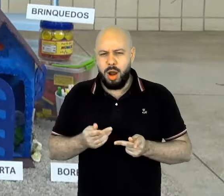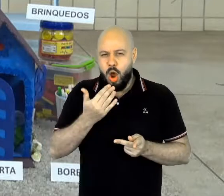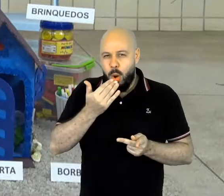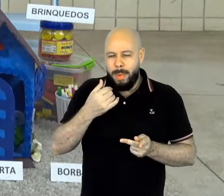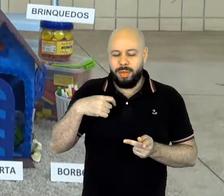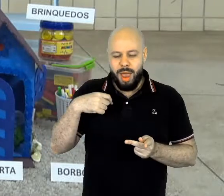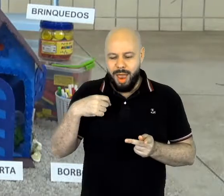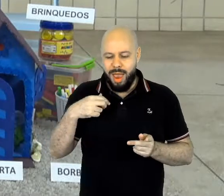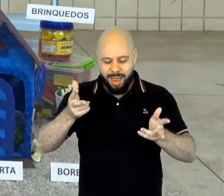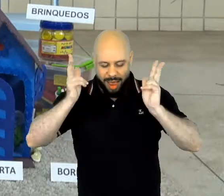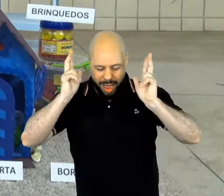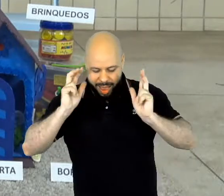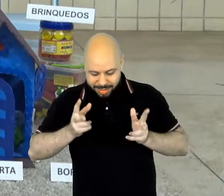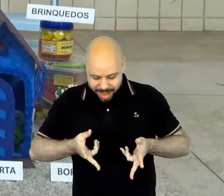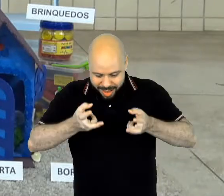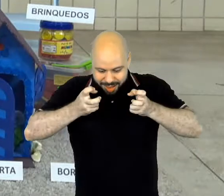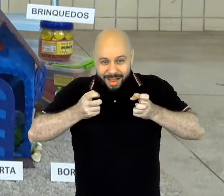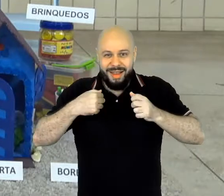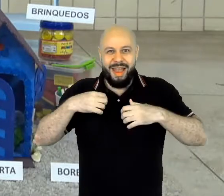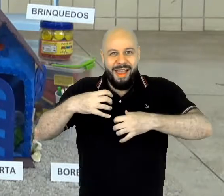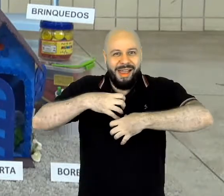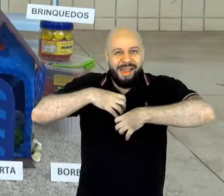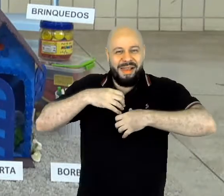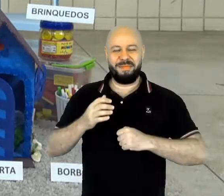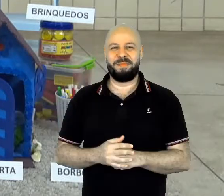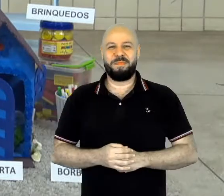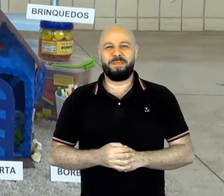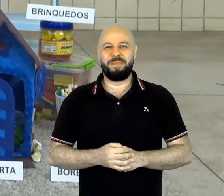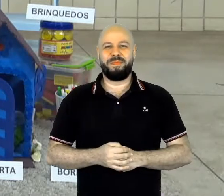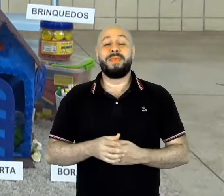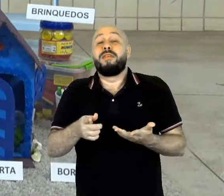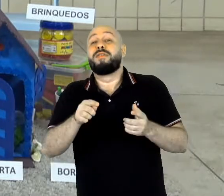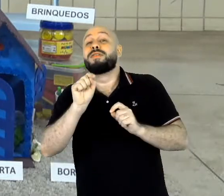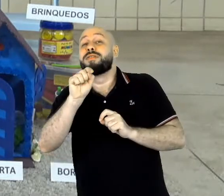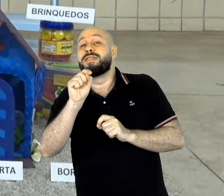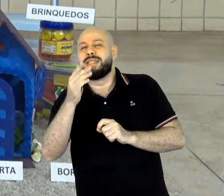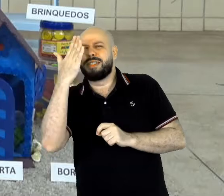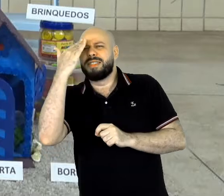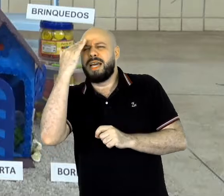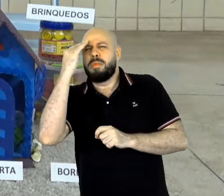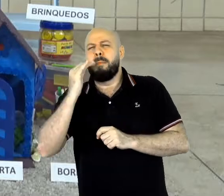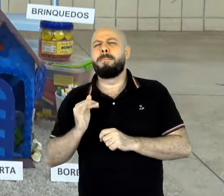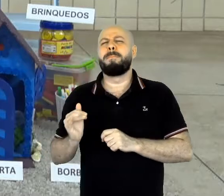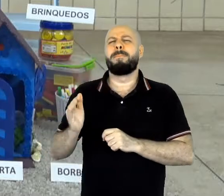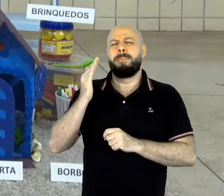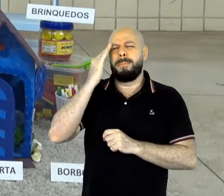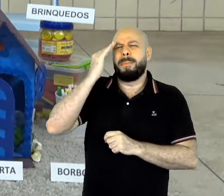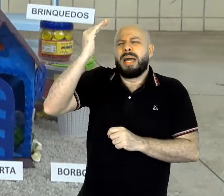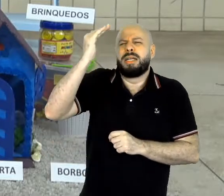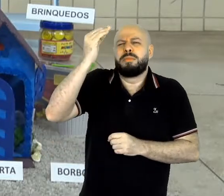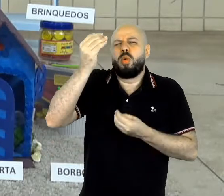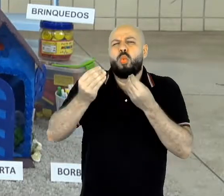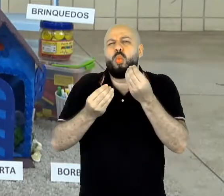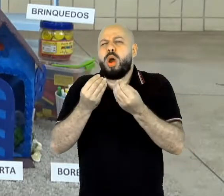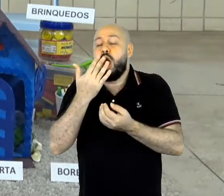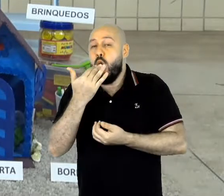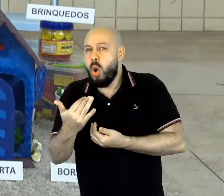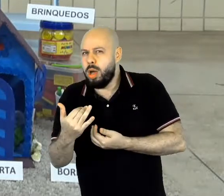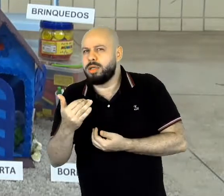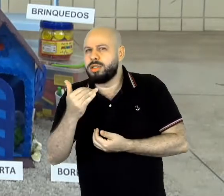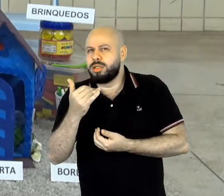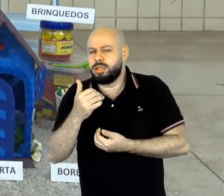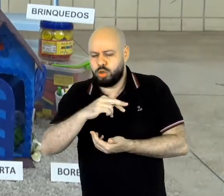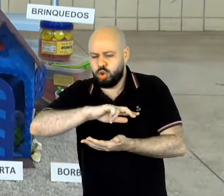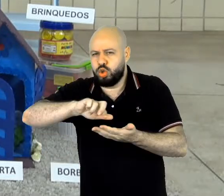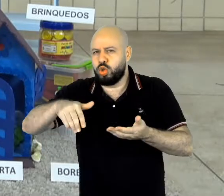e mais atrativa vai chamar a sua criança. E você, sabe qual é a principal fonte para todas essas cores